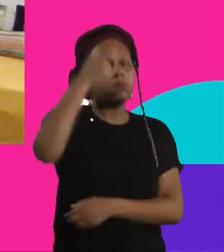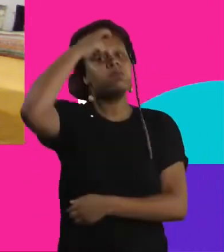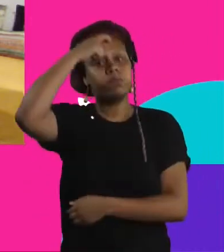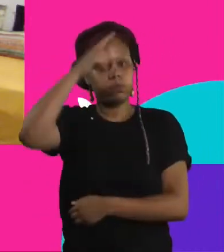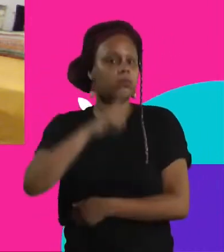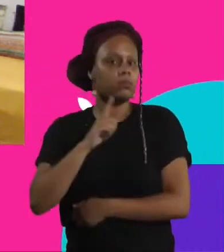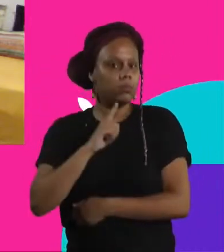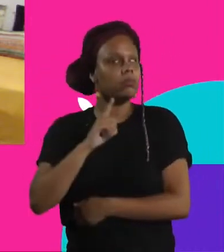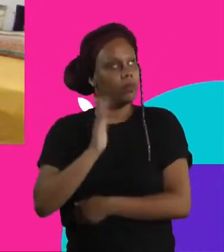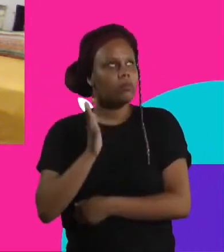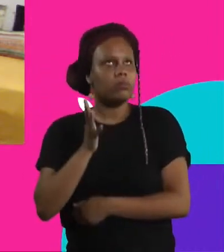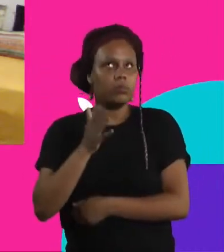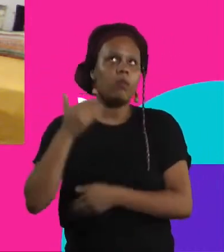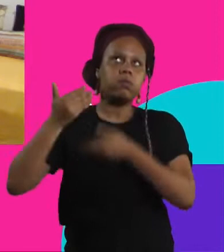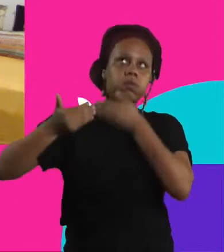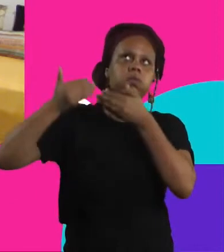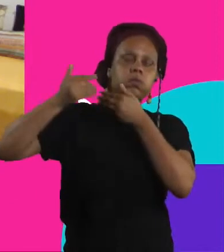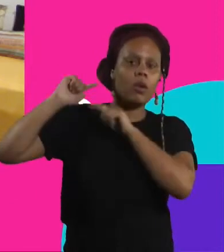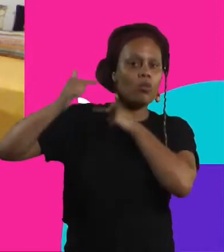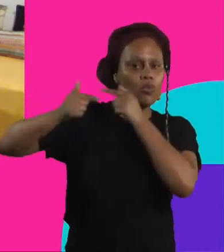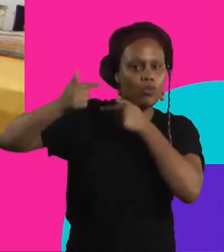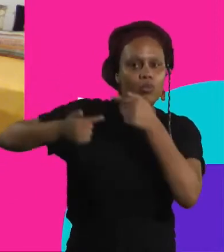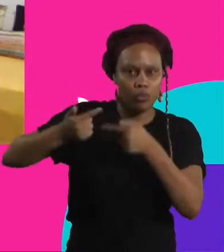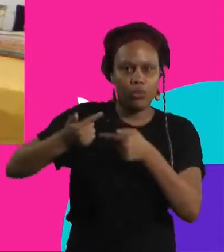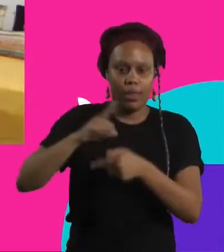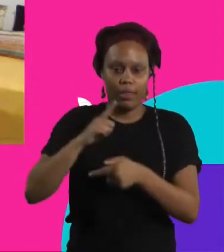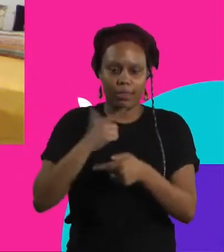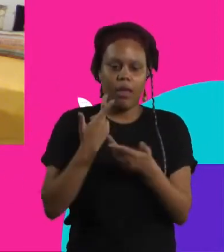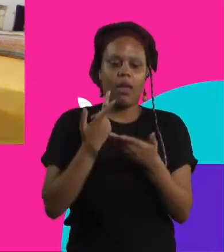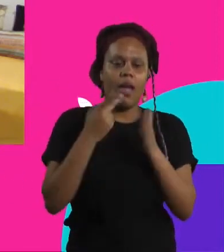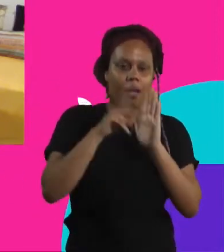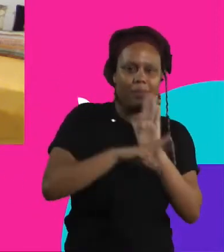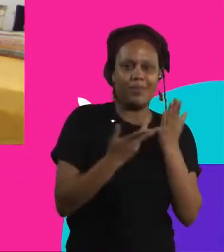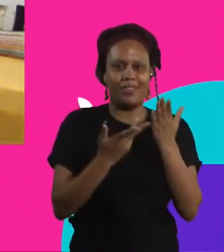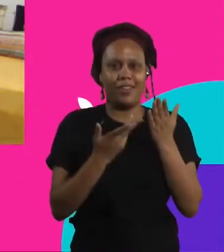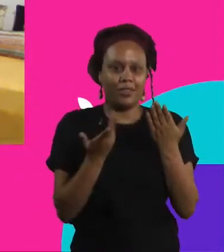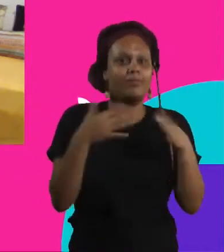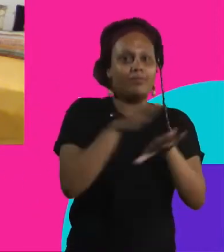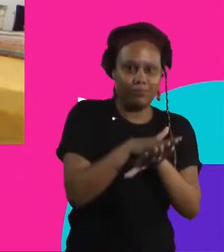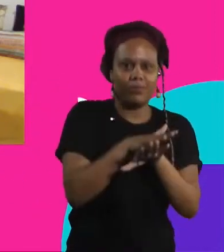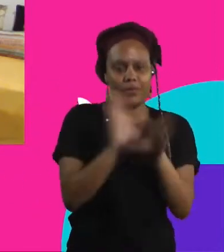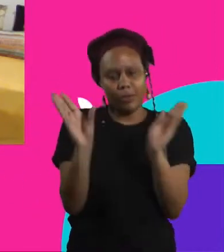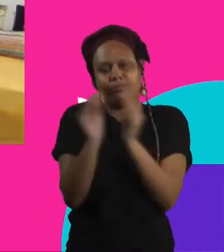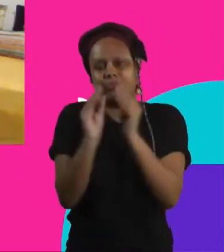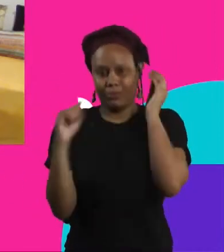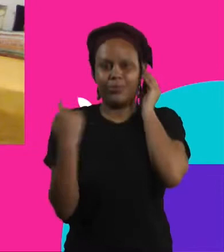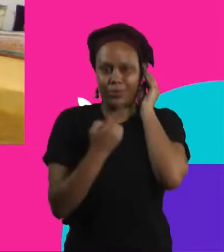aí os pilares de gerações, os primeiros programas de inclusão 50+. Então, esse é o resumo do que a gente